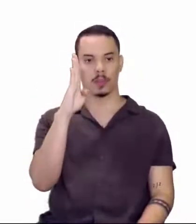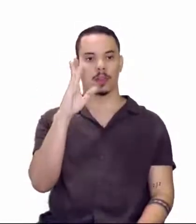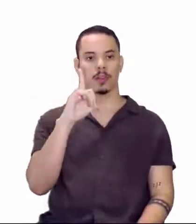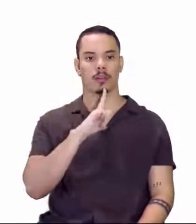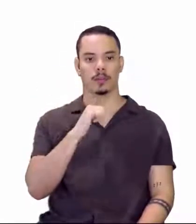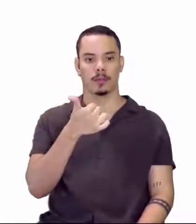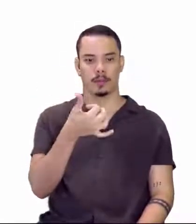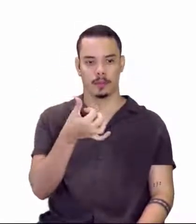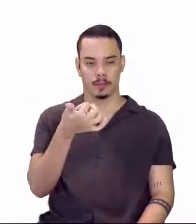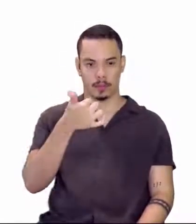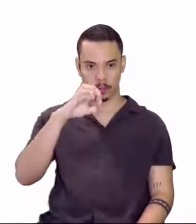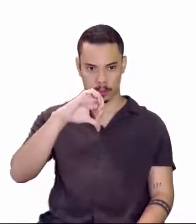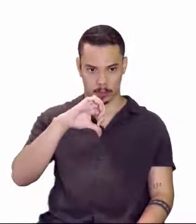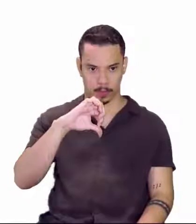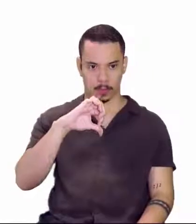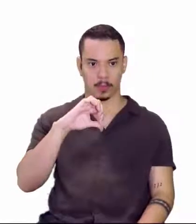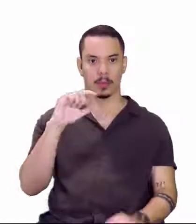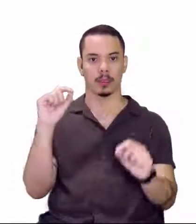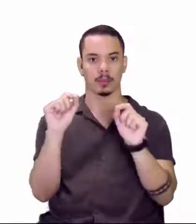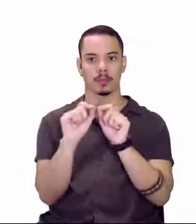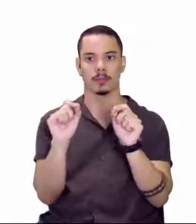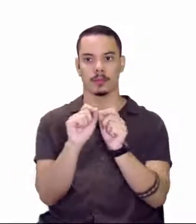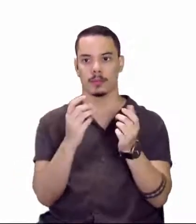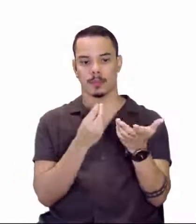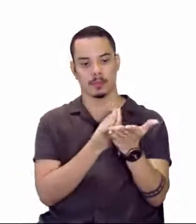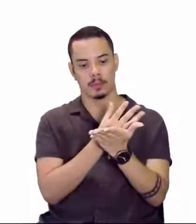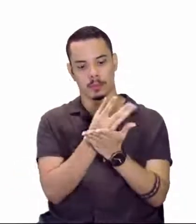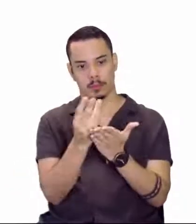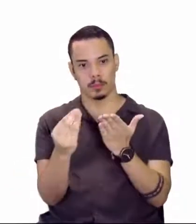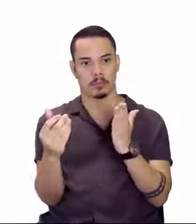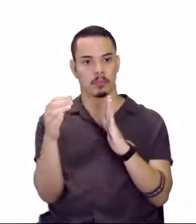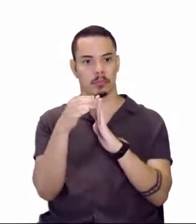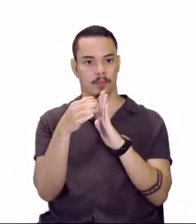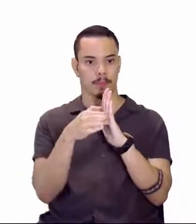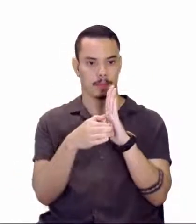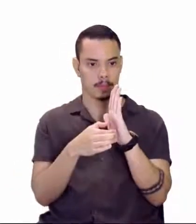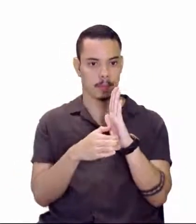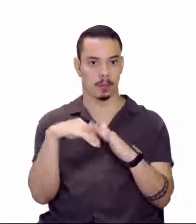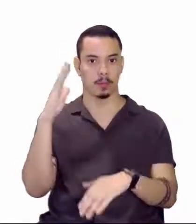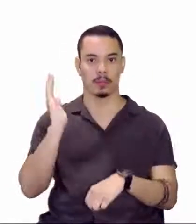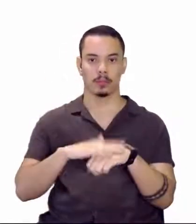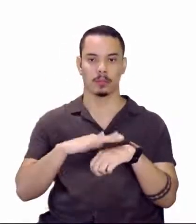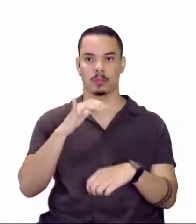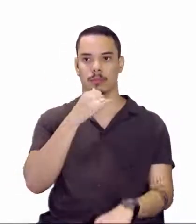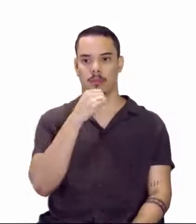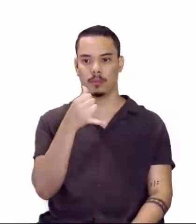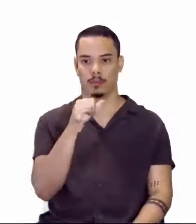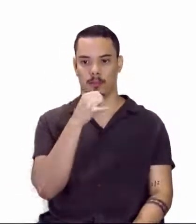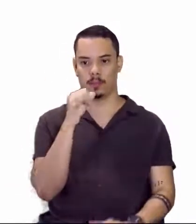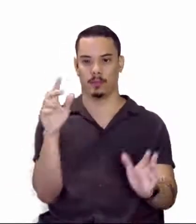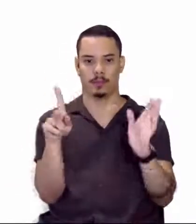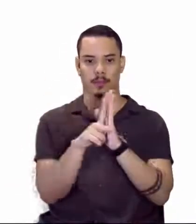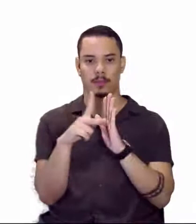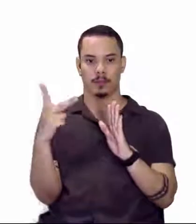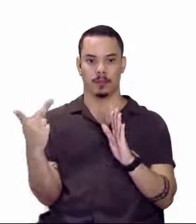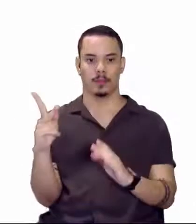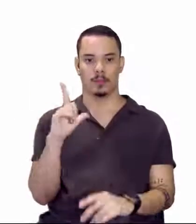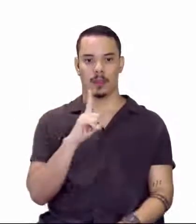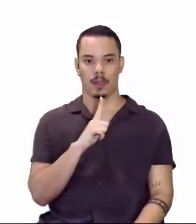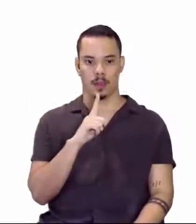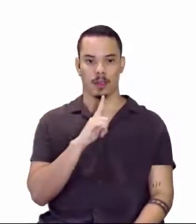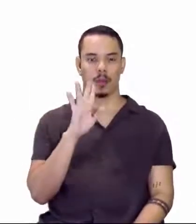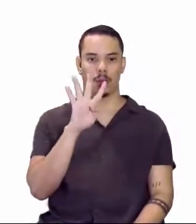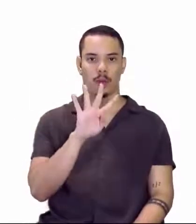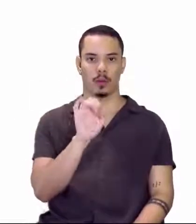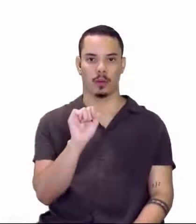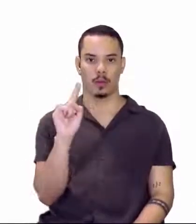elétrons. E quando faz a distribuição eletrônica, o elétron mais energético dele está no